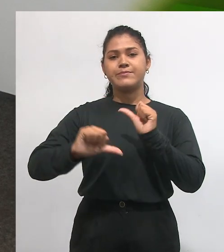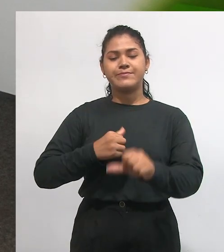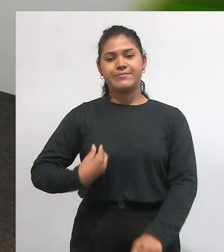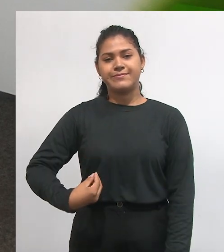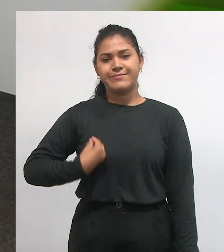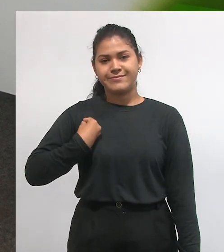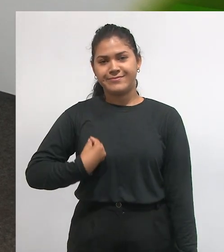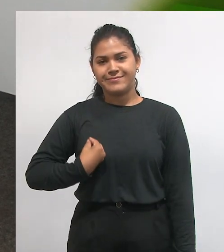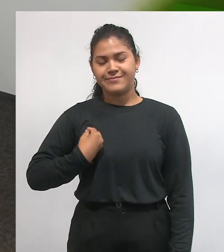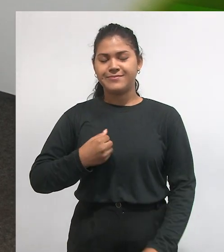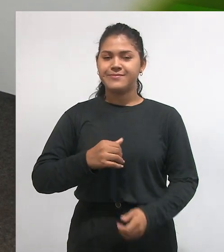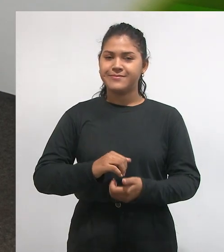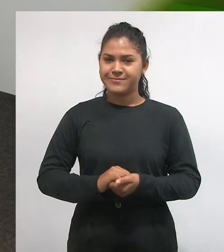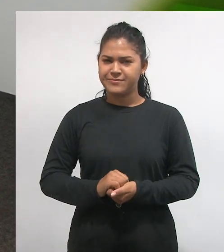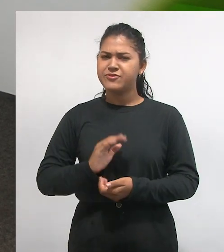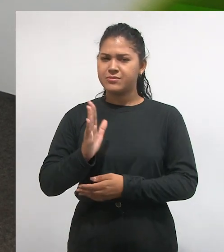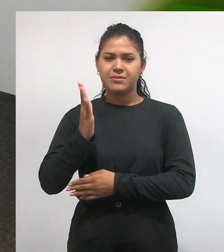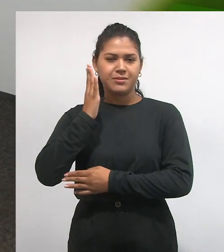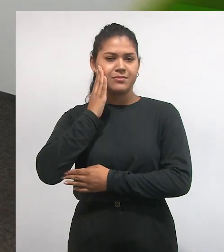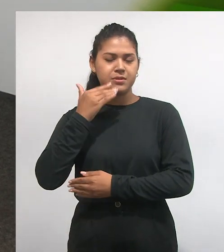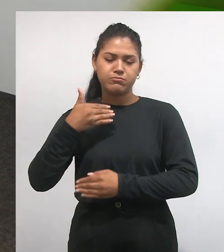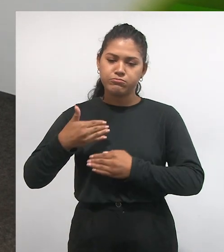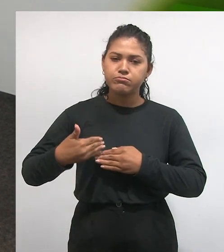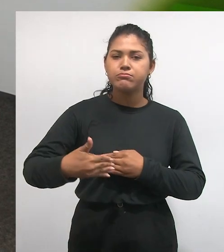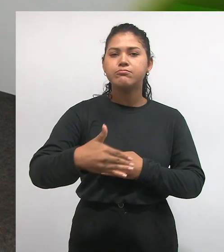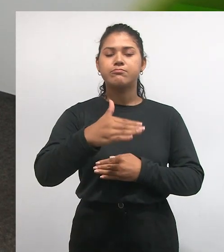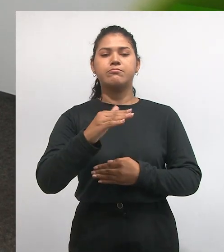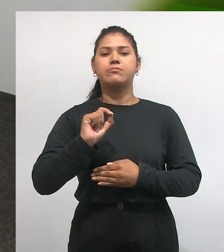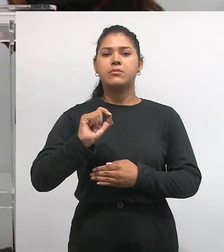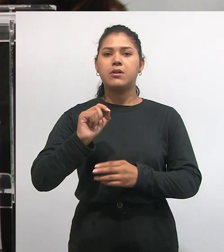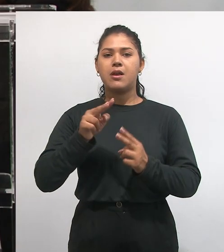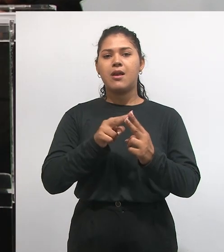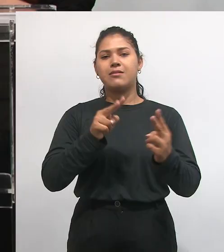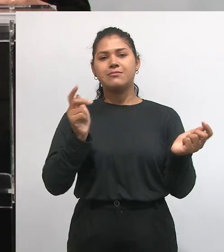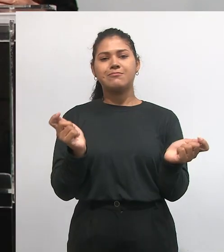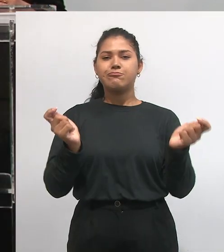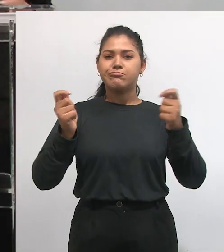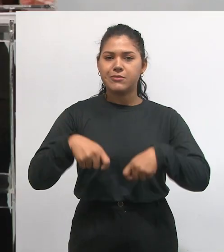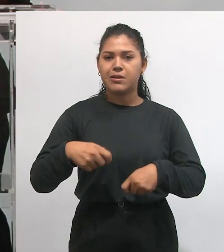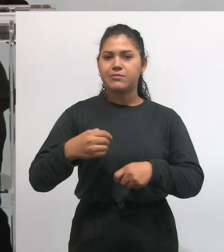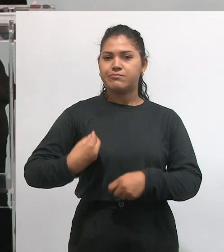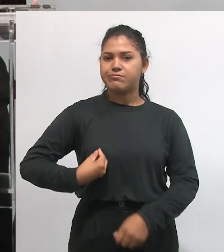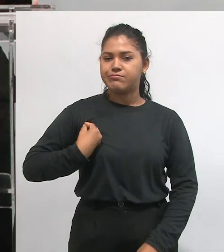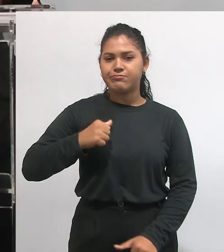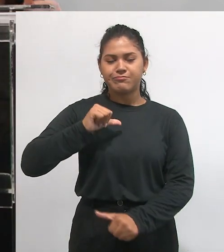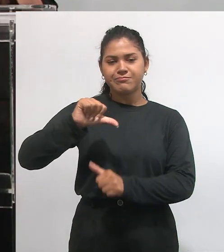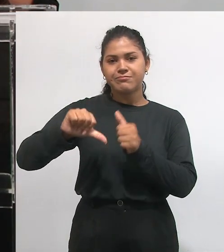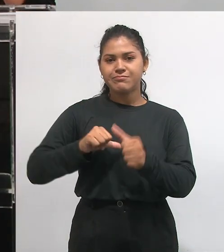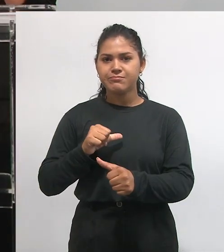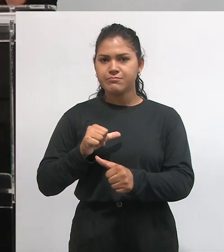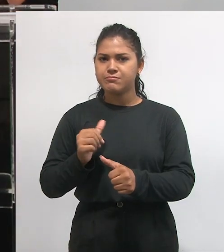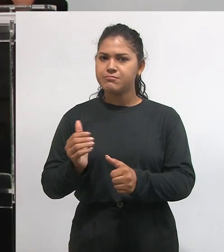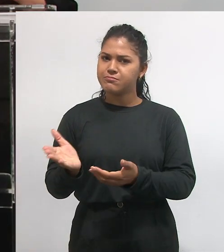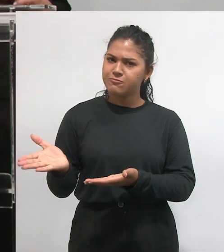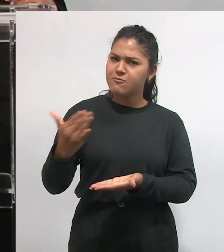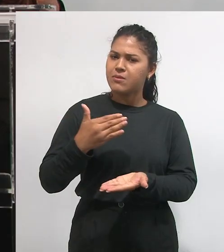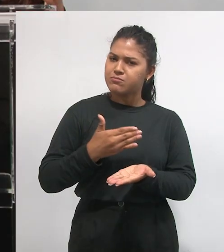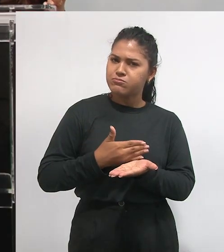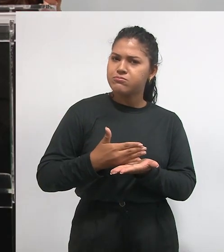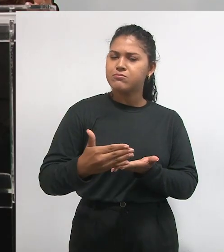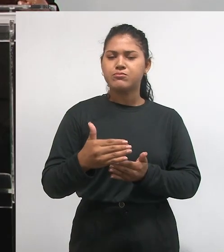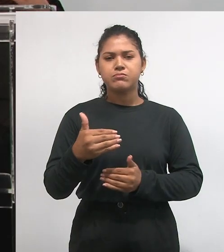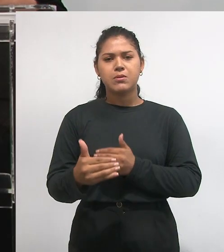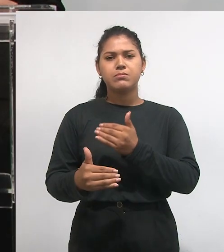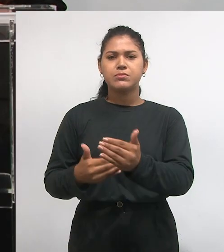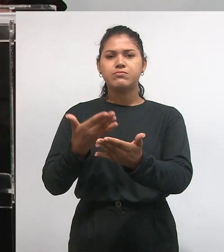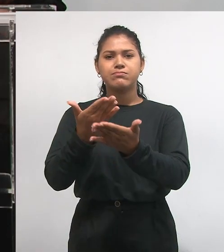muda realidades. É isso mesmo, você já sabe, a educação à distância, ela muda realidades. É por isso que eu quero te convidar para a gente